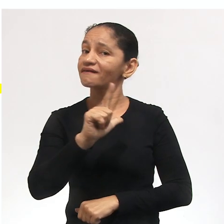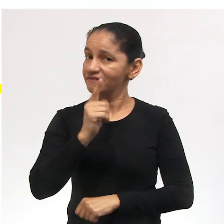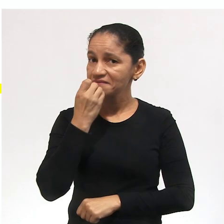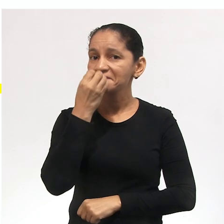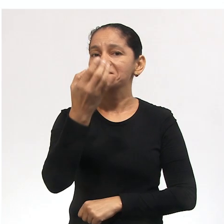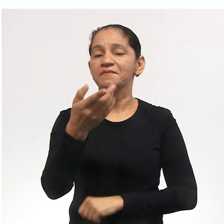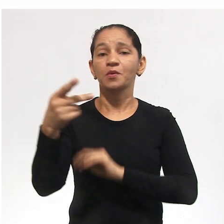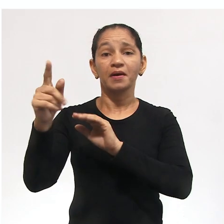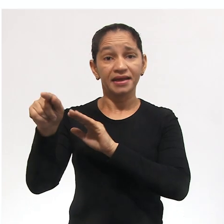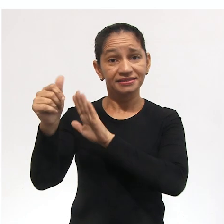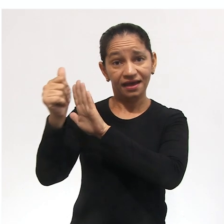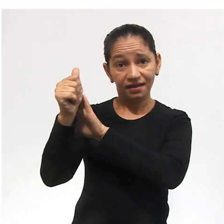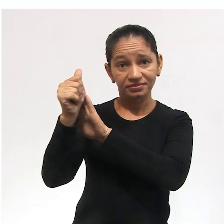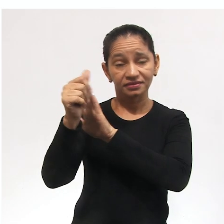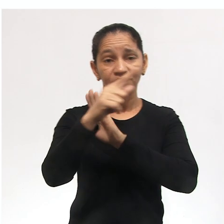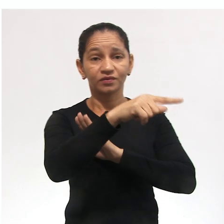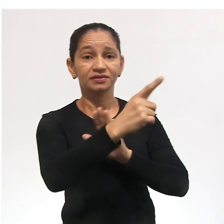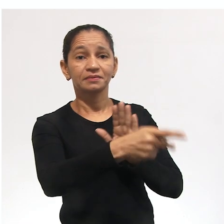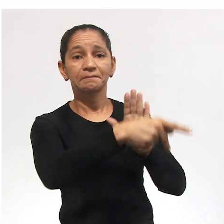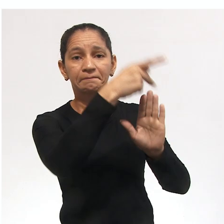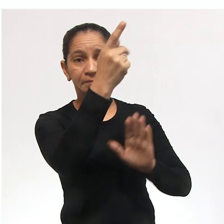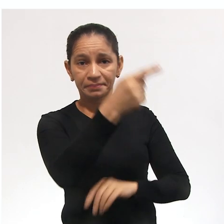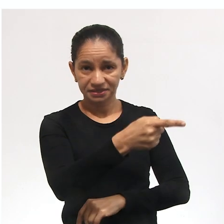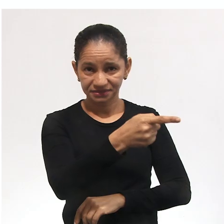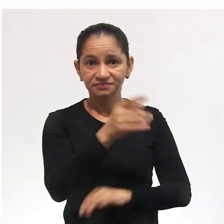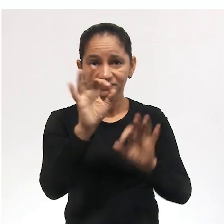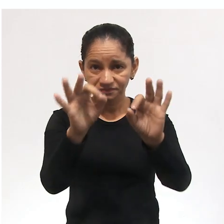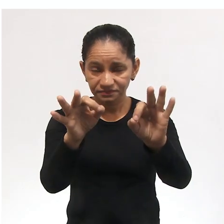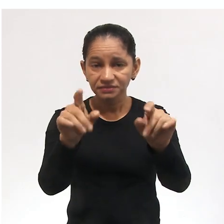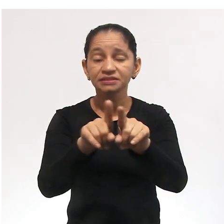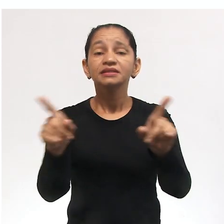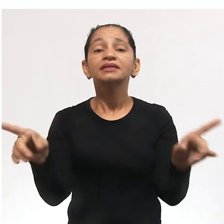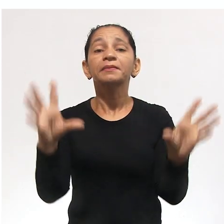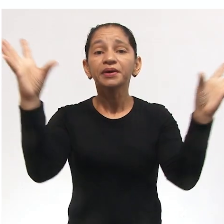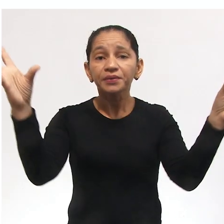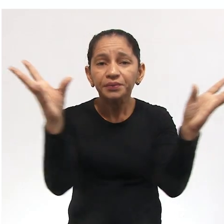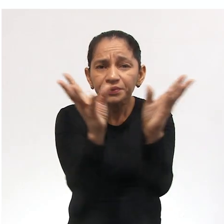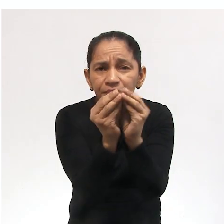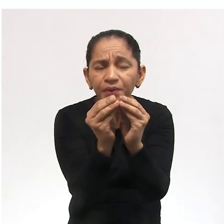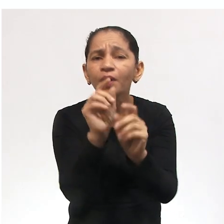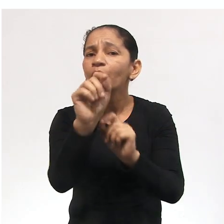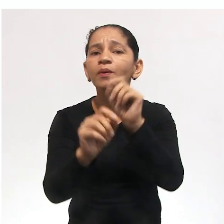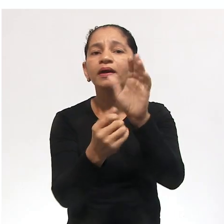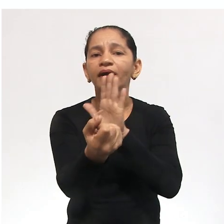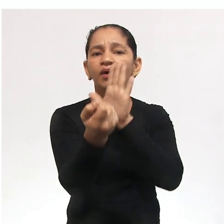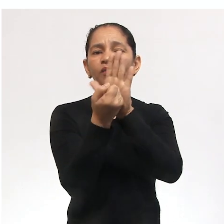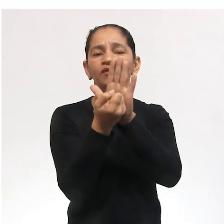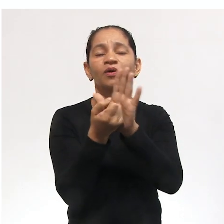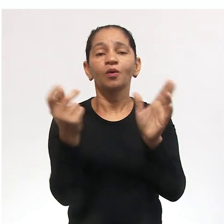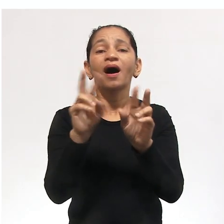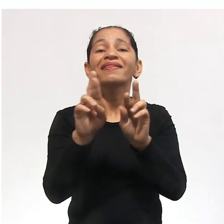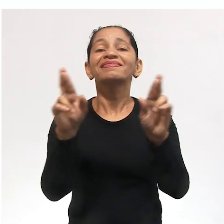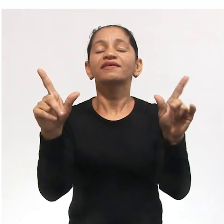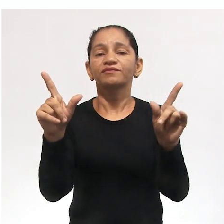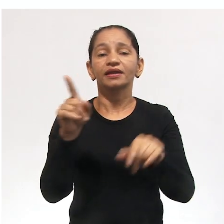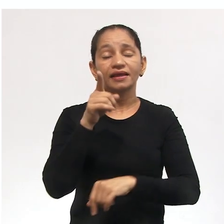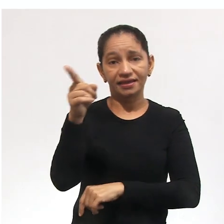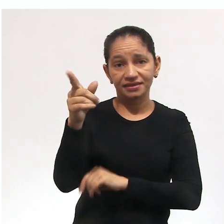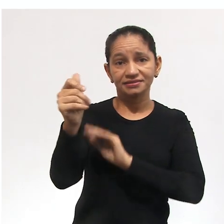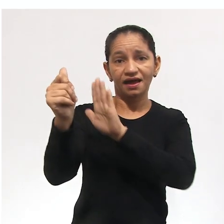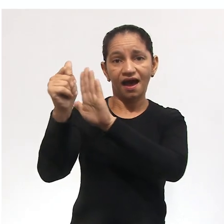uma obrigação. E, é claro, o patrimônio líquido é o valor residual, ou seja, a diferença entre ativos da